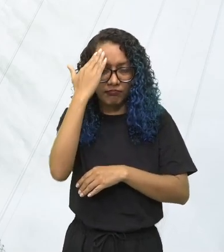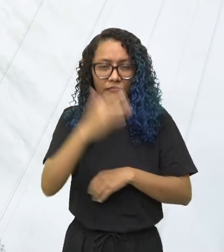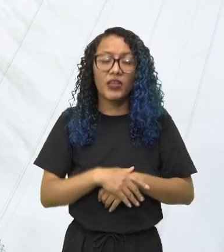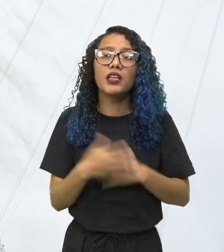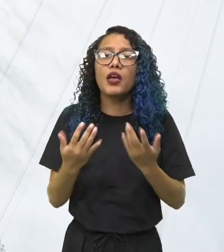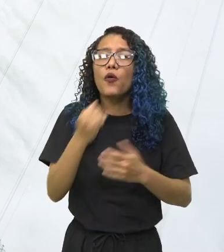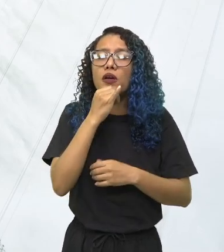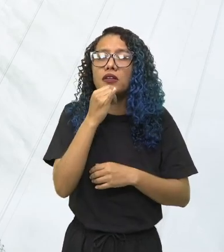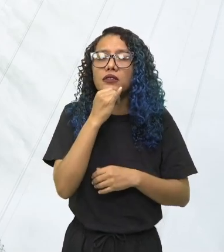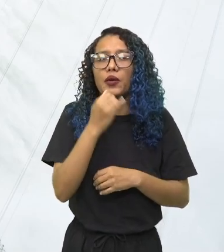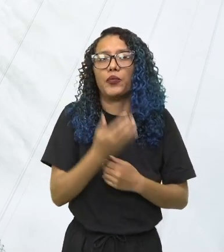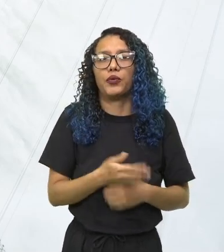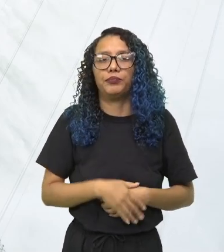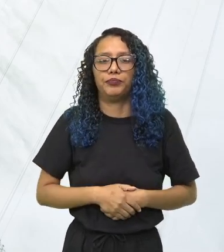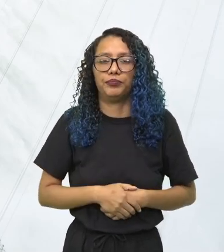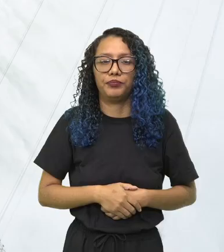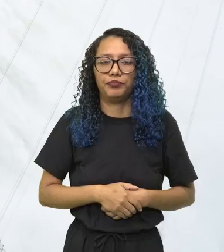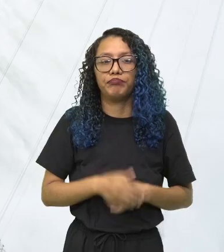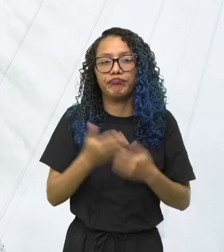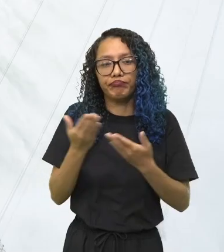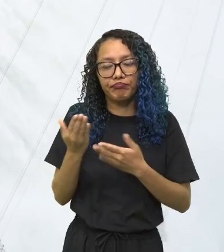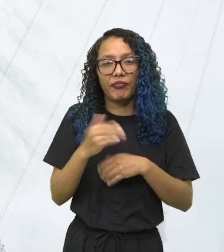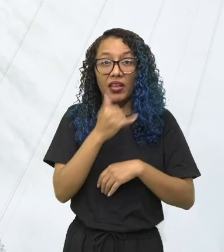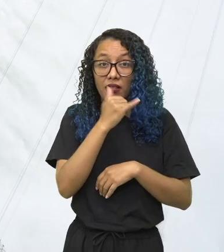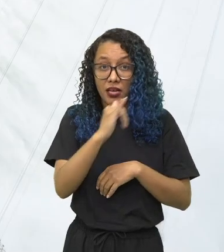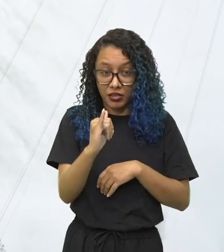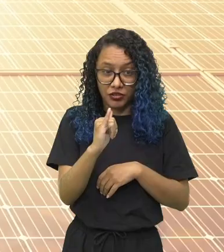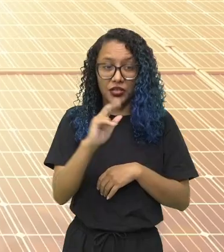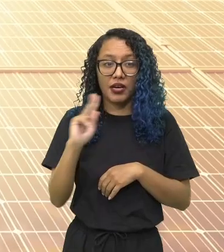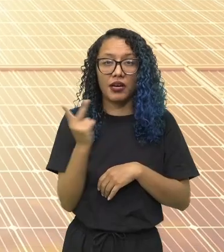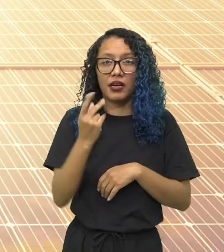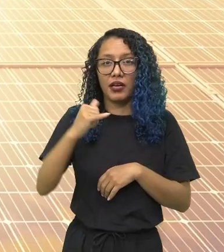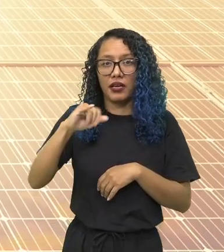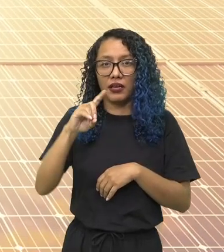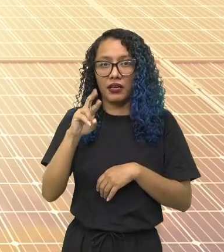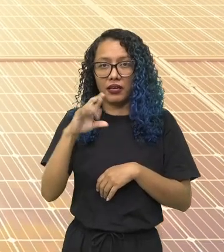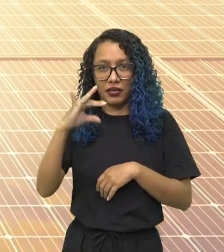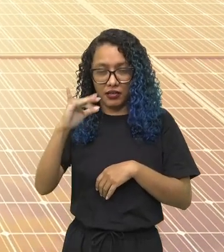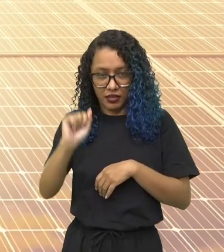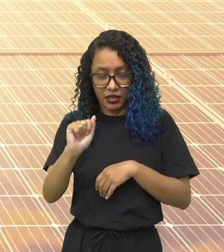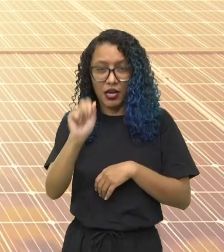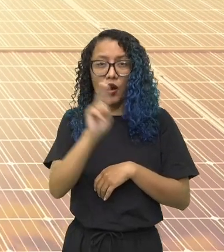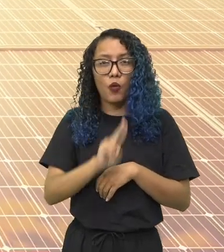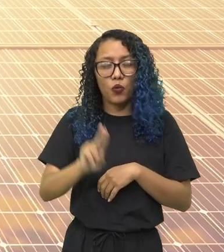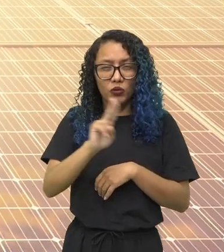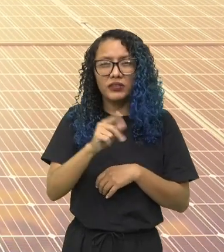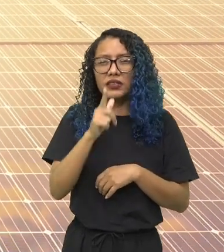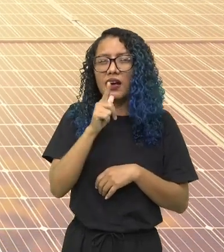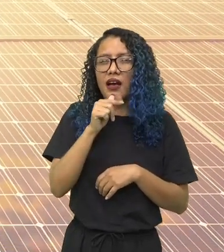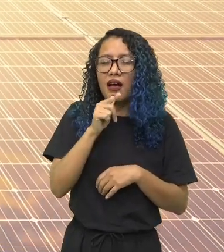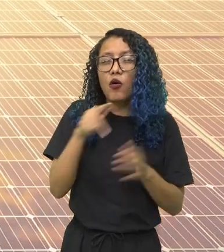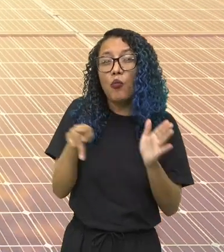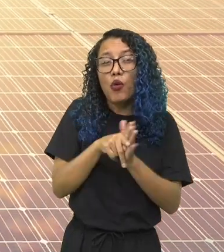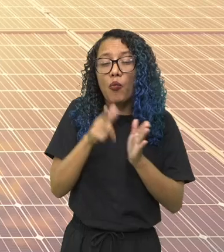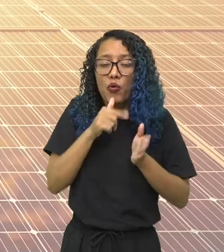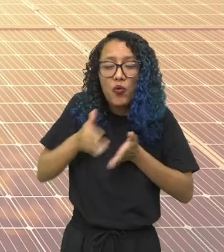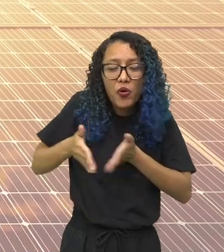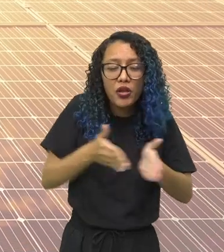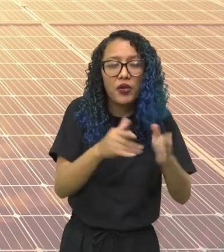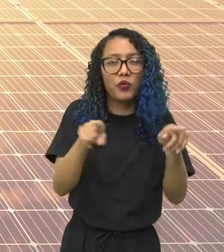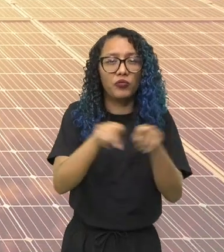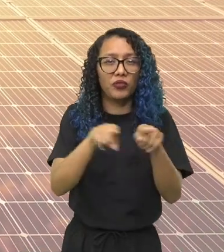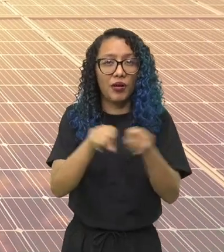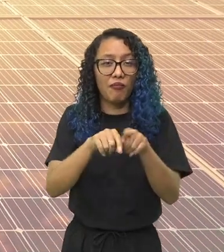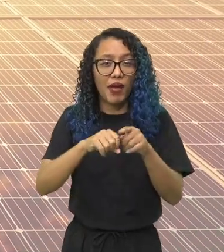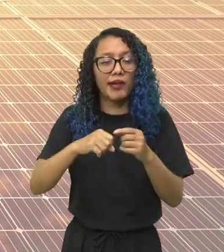de energia, nós temos a energia hídrica, que é a energia que utiliza a energia da água dos rios, a energia solar,